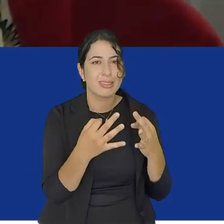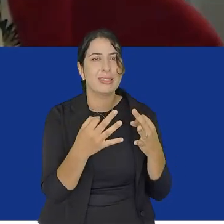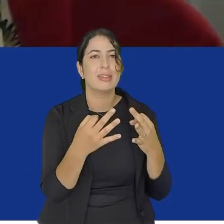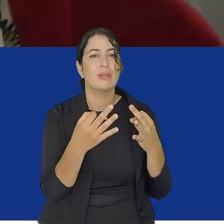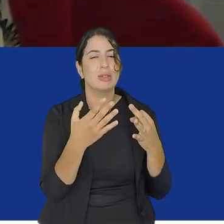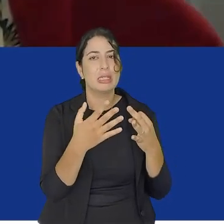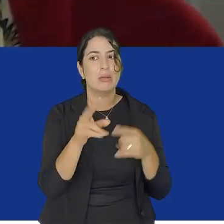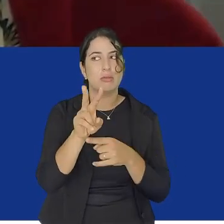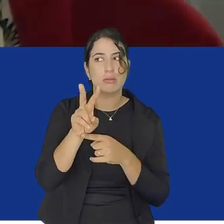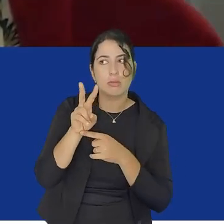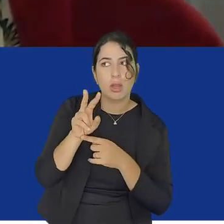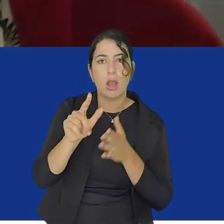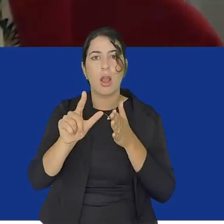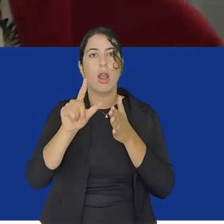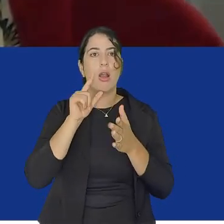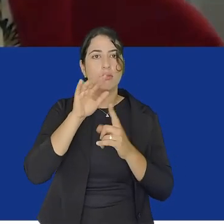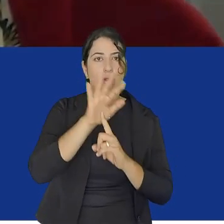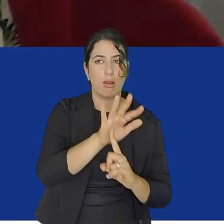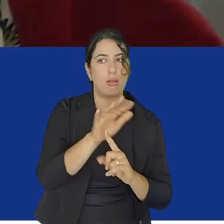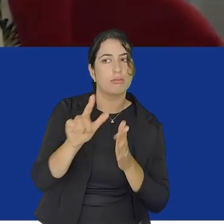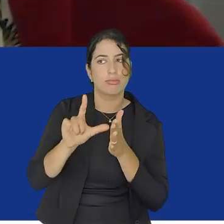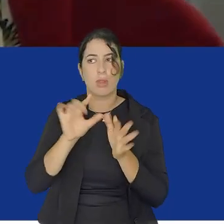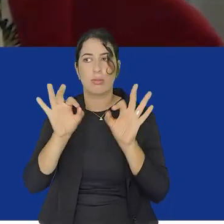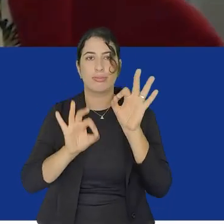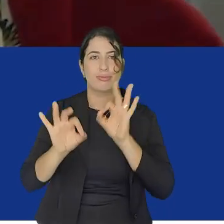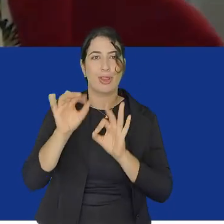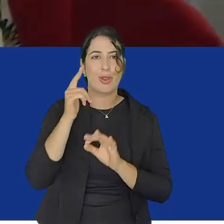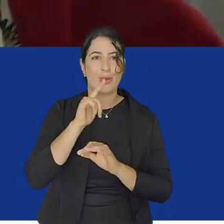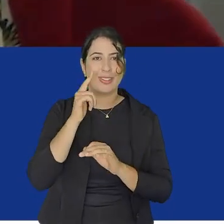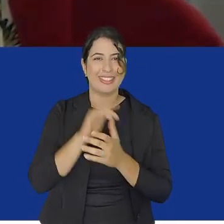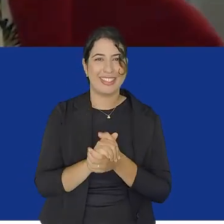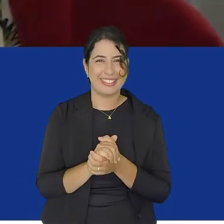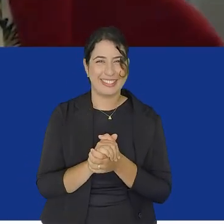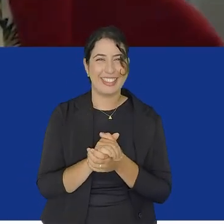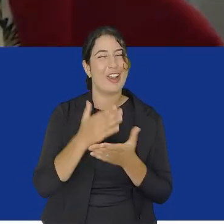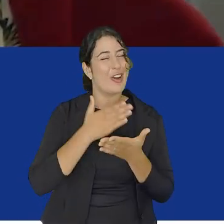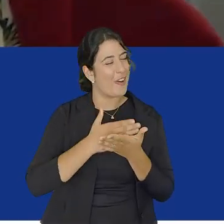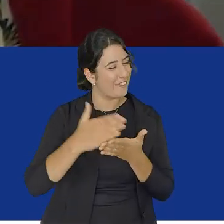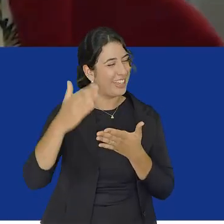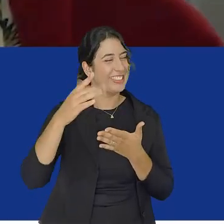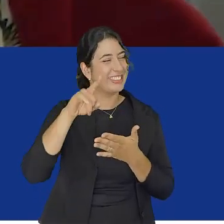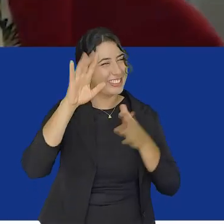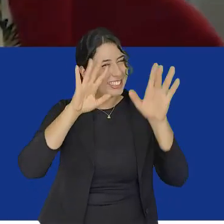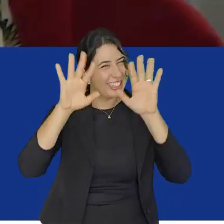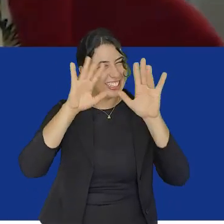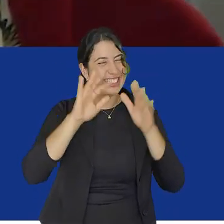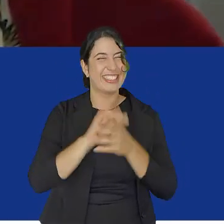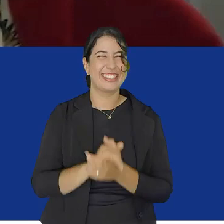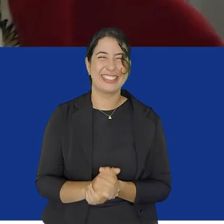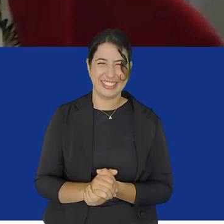atuação preventiva e precoce diante dessas situações. Então, começo com essa provocação aí, com essa reflexão.